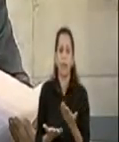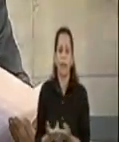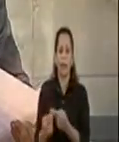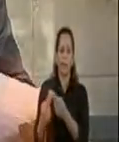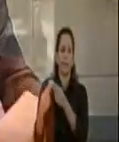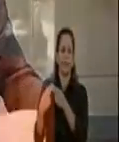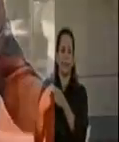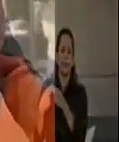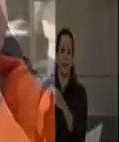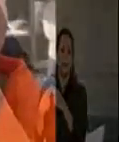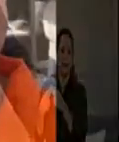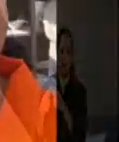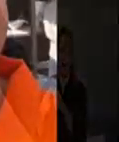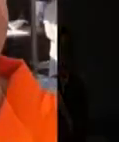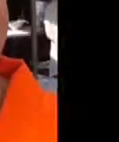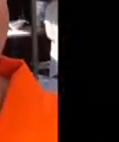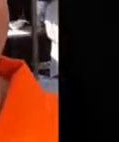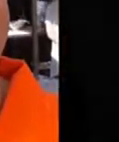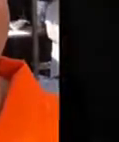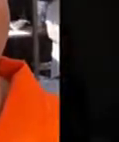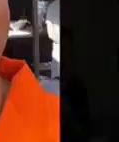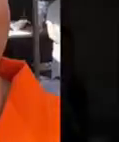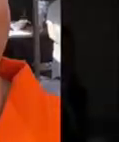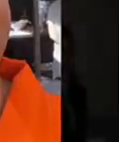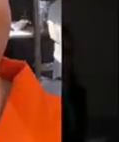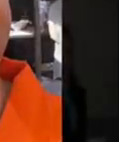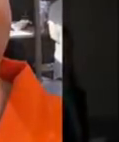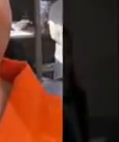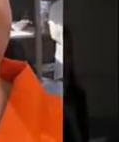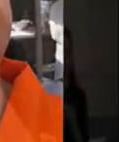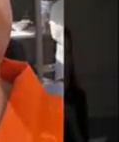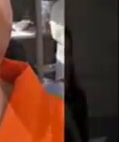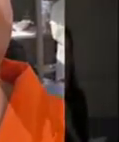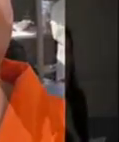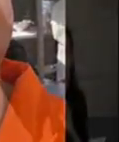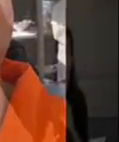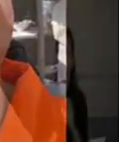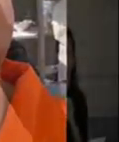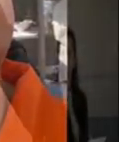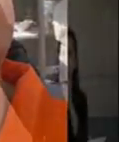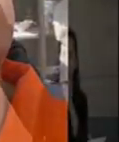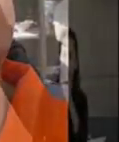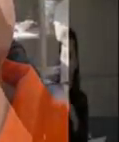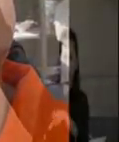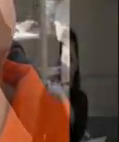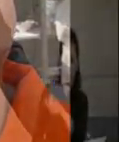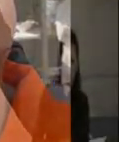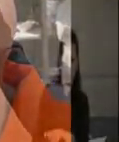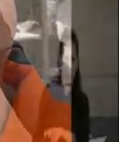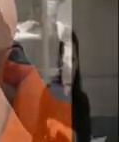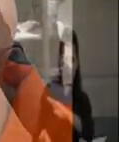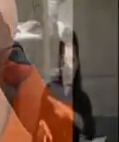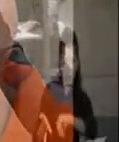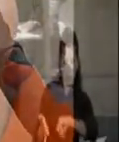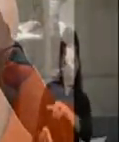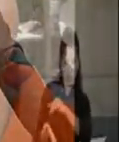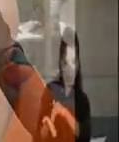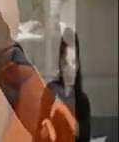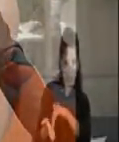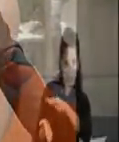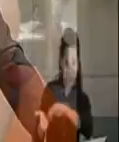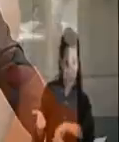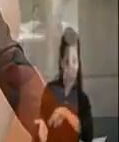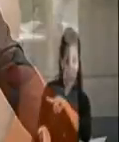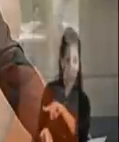sim, que essa mesma pessoa foi retirada porque não cumpria bem seu papel como secretário, será agora prefeito da